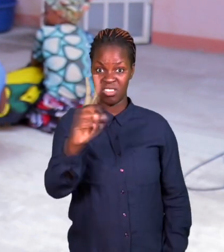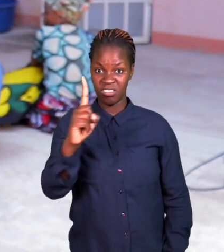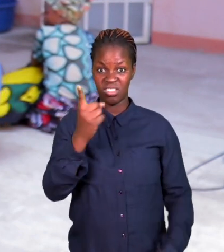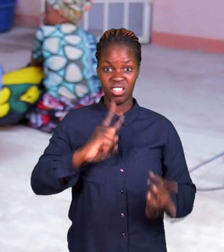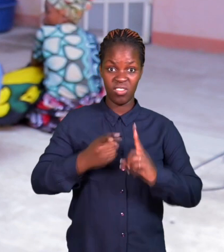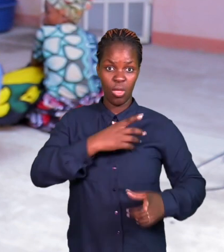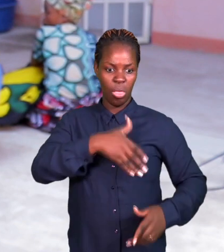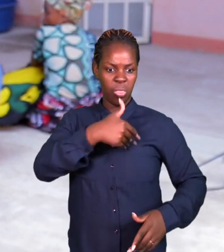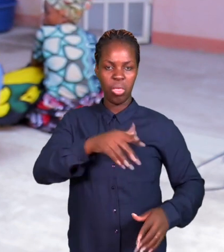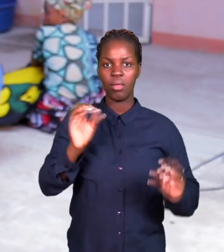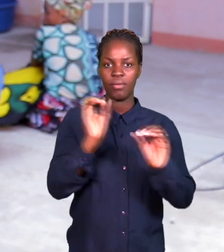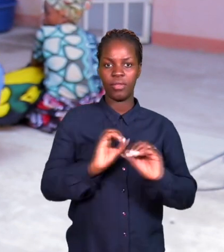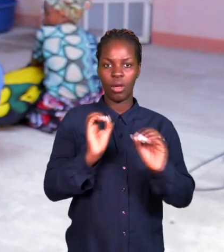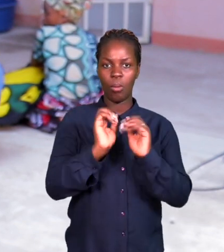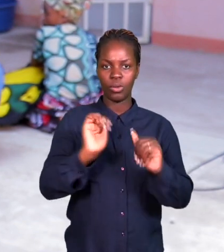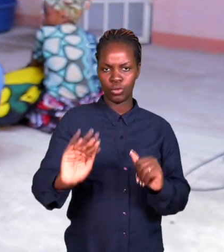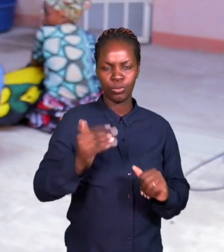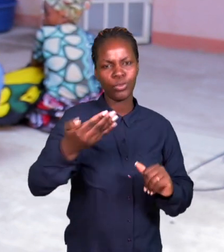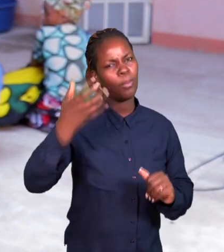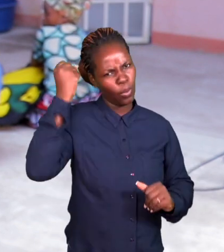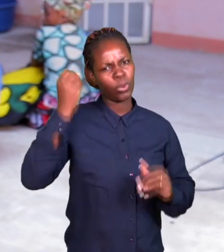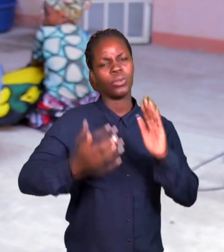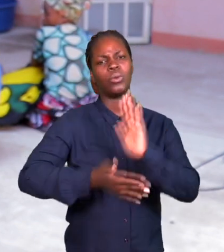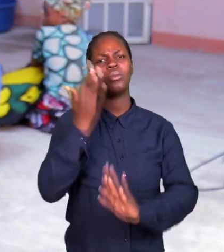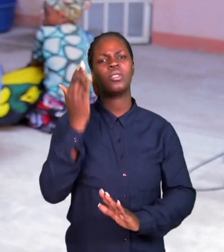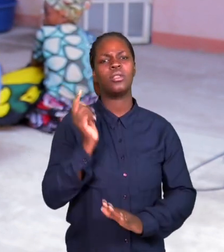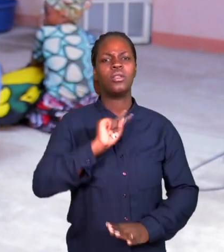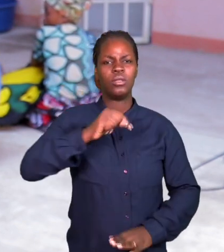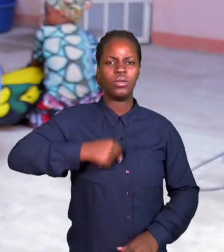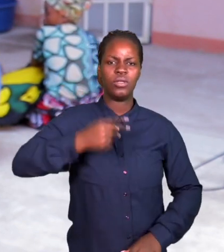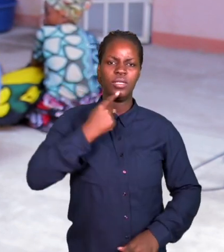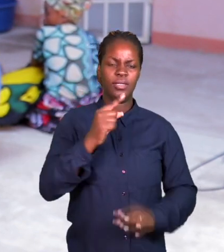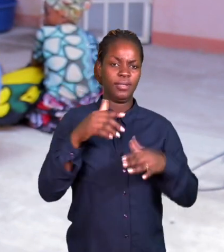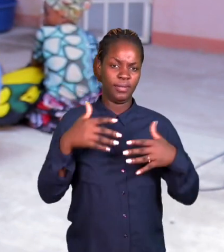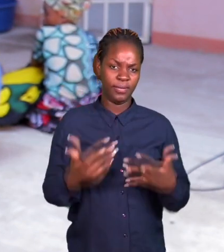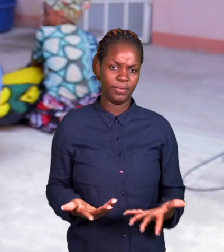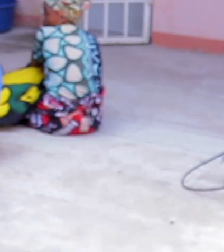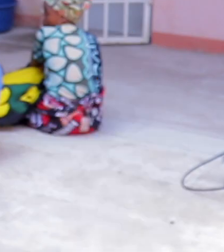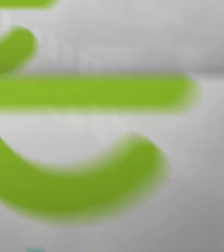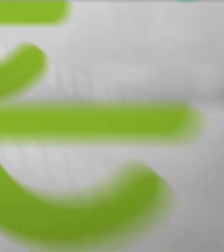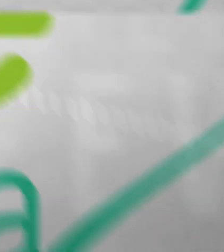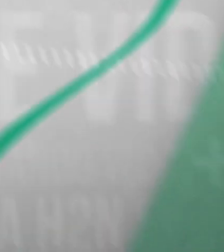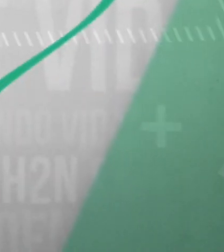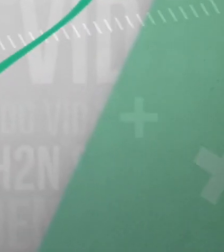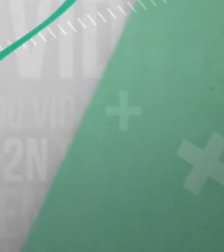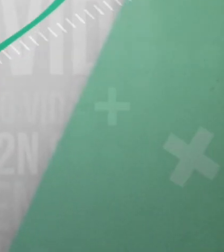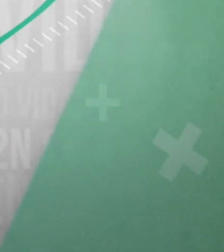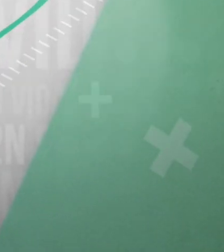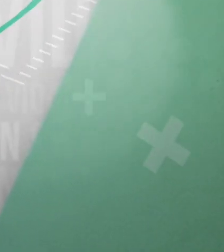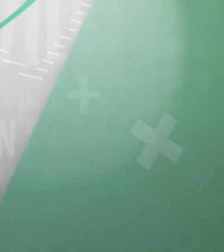mãe pode ficar um mês inteiro sem produzir o leite, mas depois iniciar automaticamente a produção do leite.